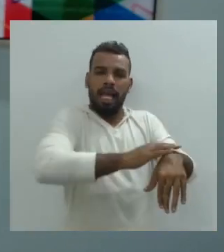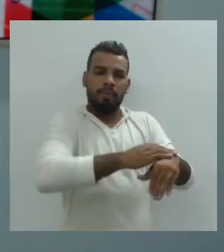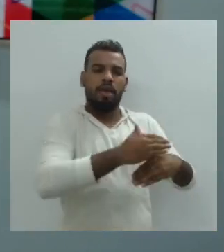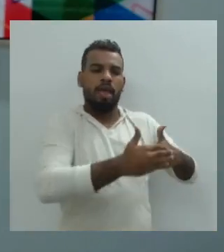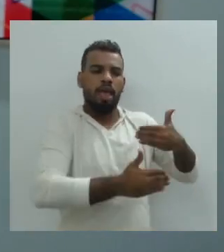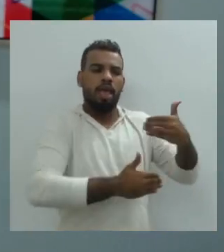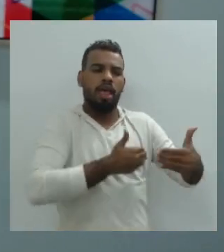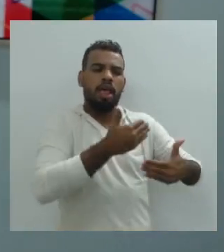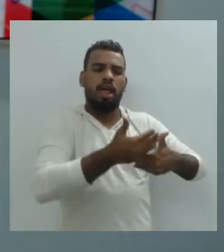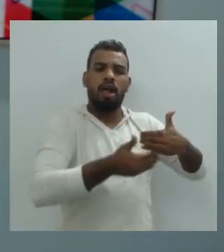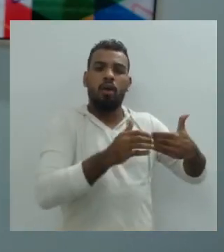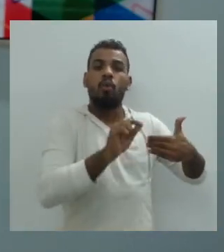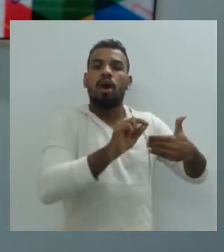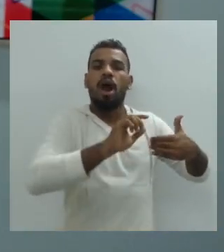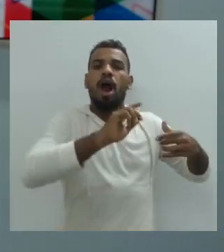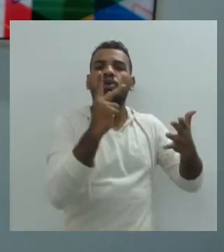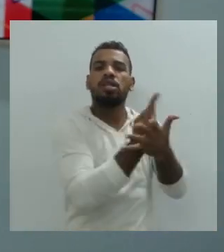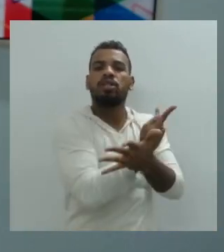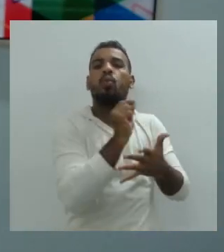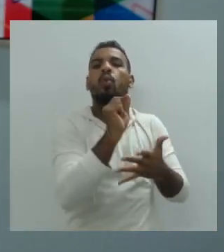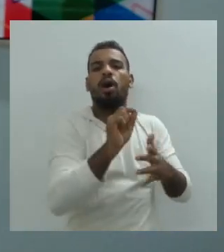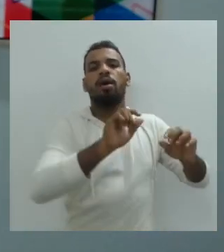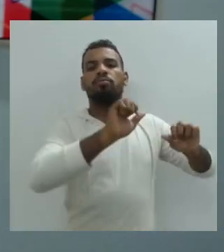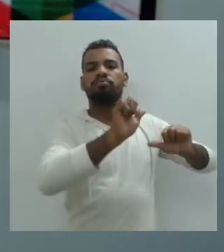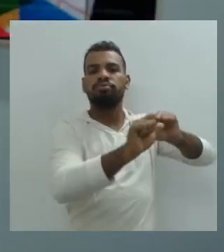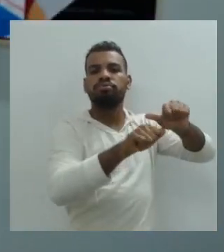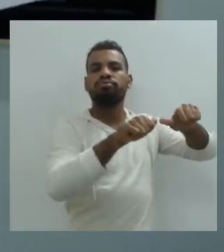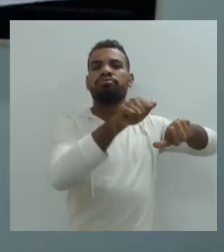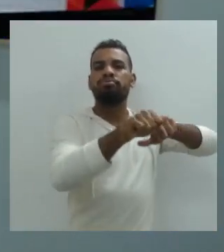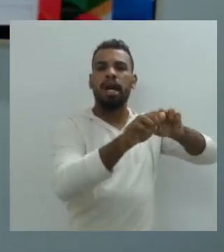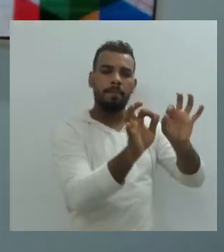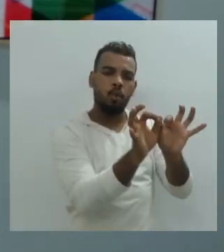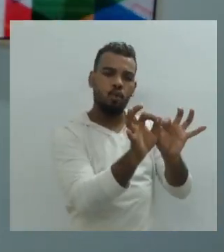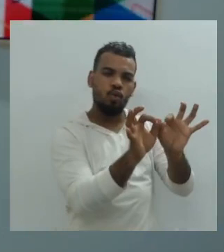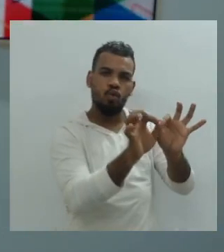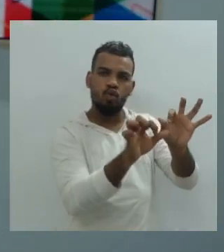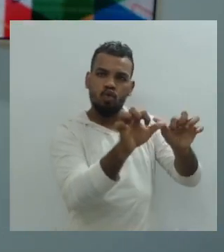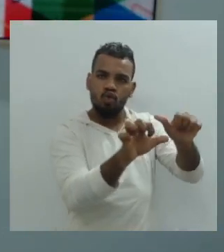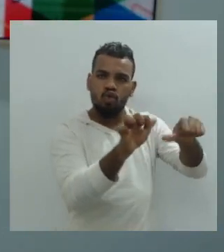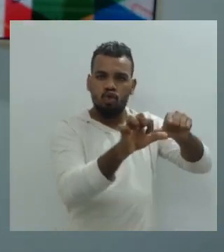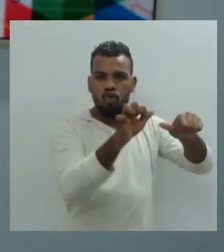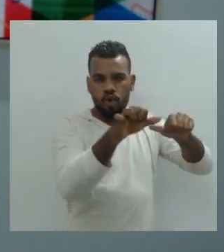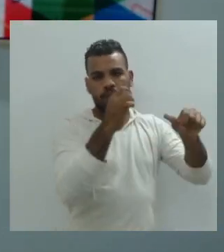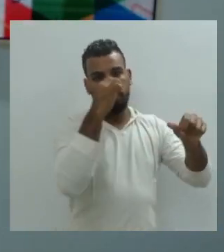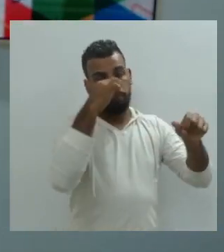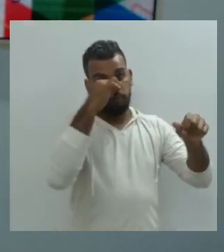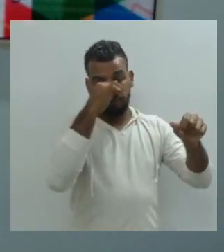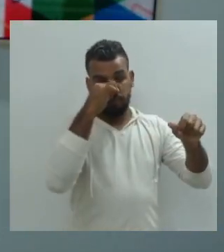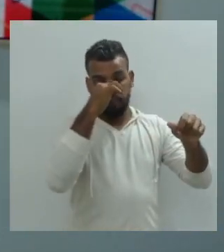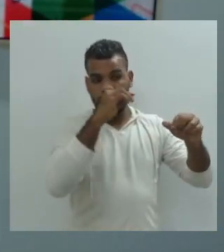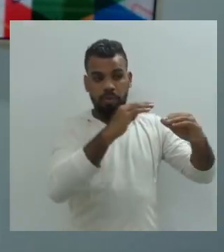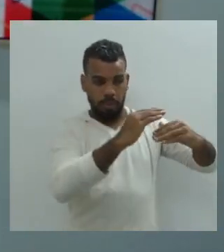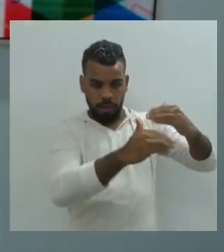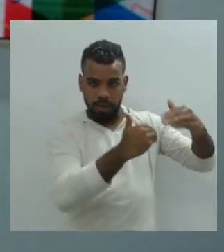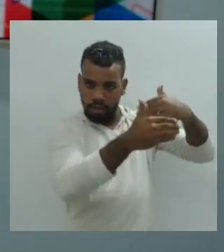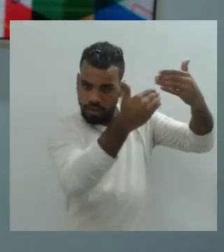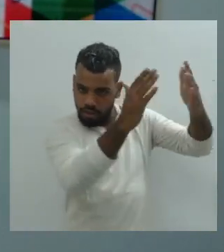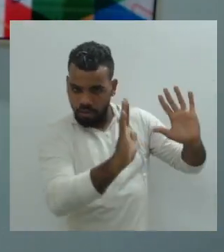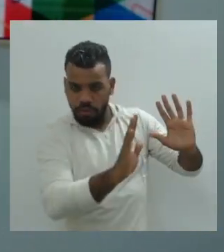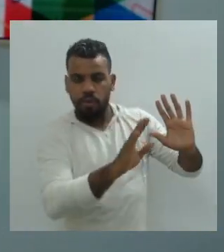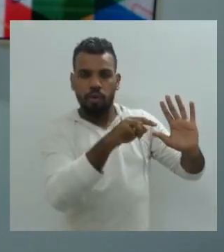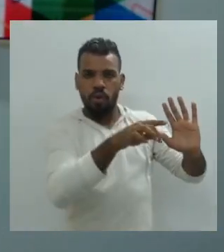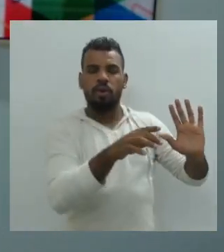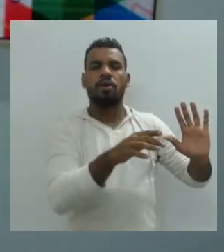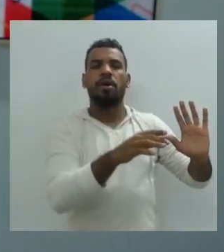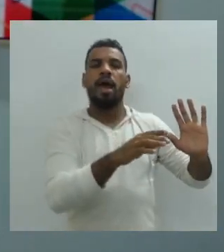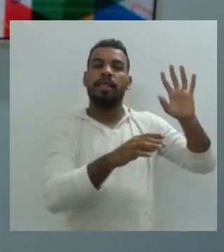tempo sofreram transformações. A gente precisa entender que o evolucionismo ou darwinismo